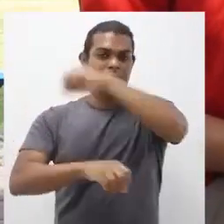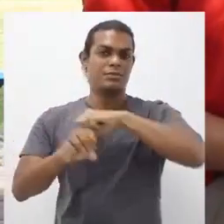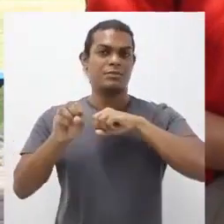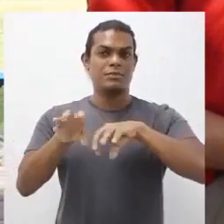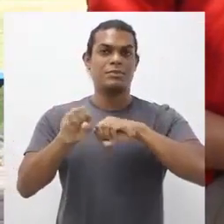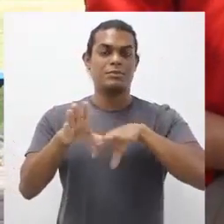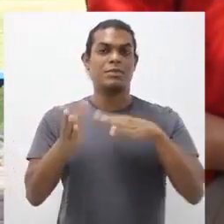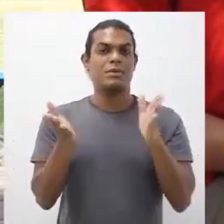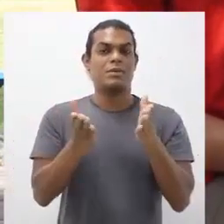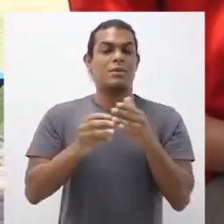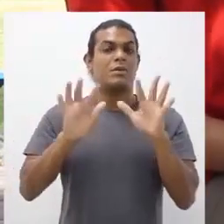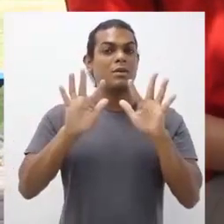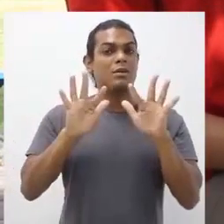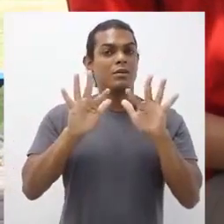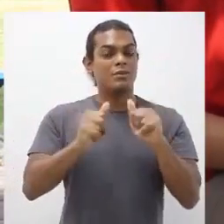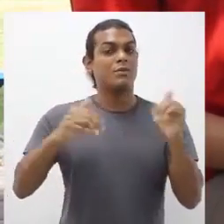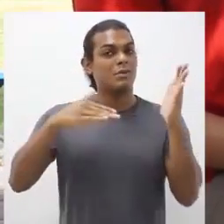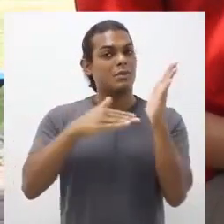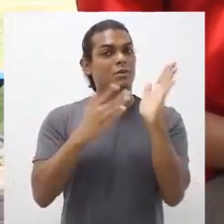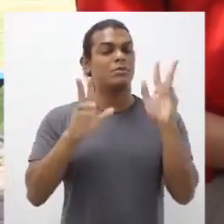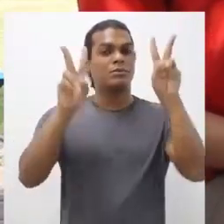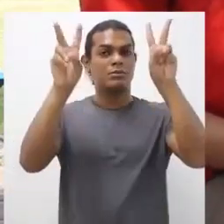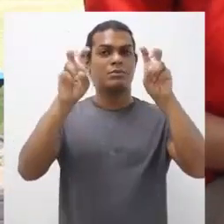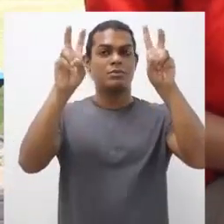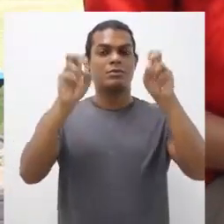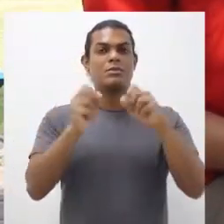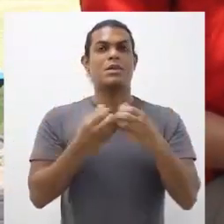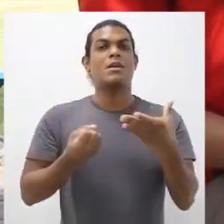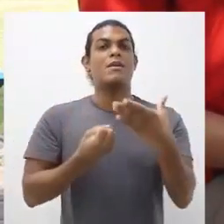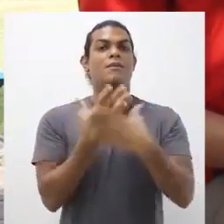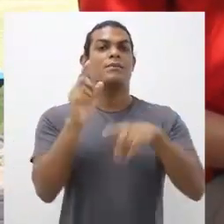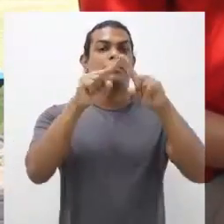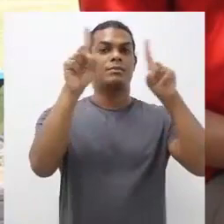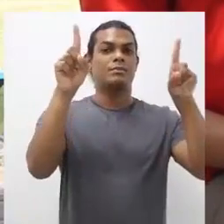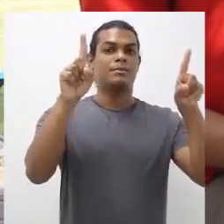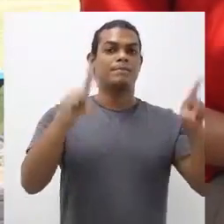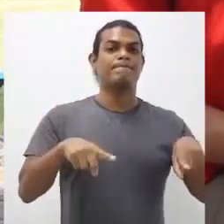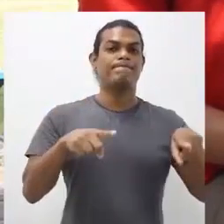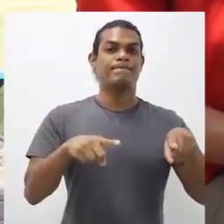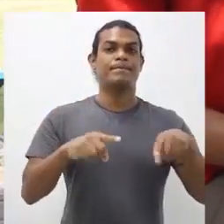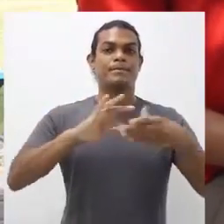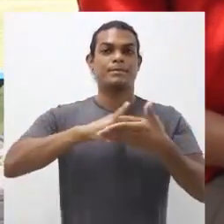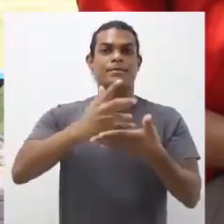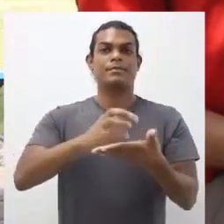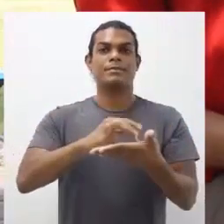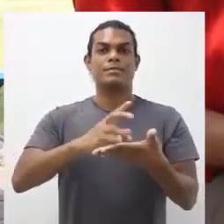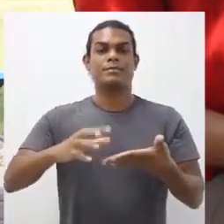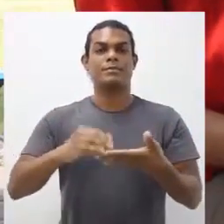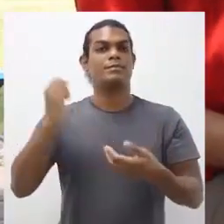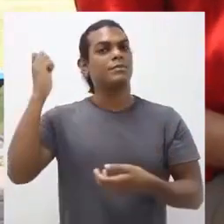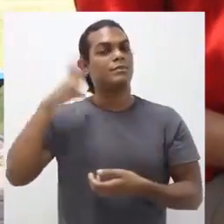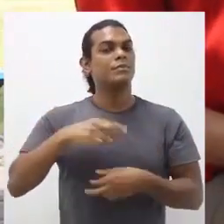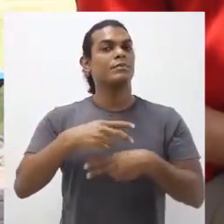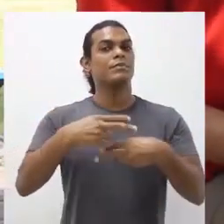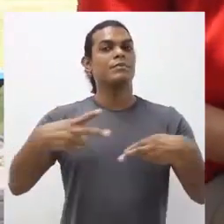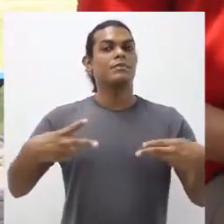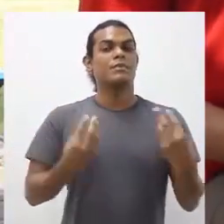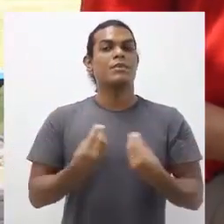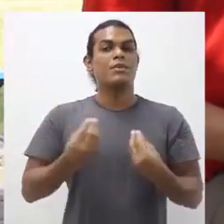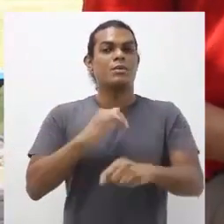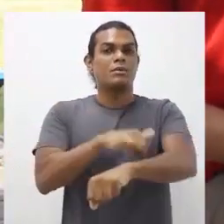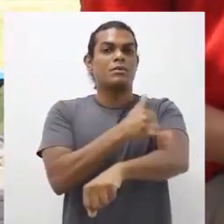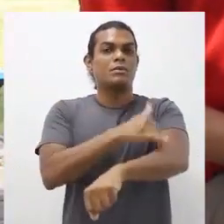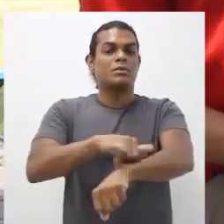nossa última competência, a nossa competência 4, que é construir um projeto de utilização de dispositivos móveis